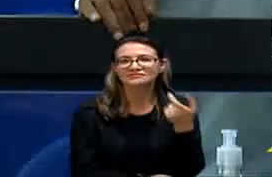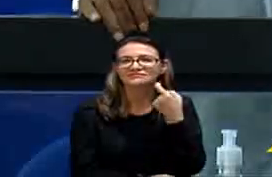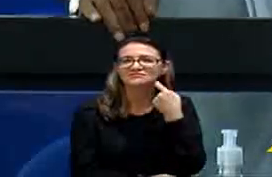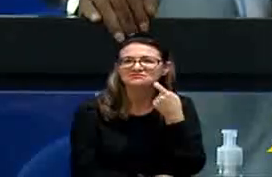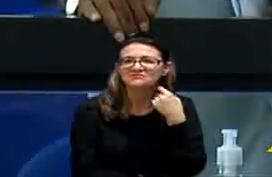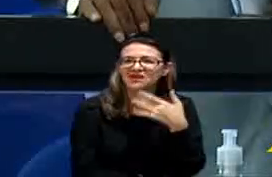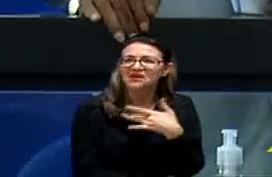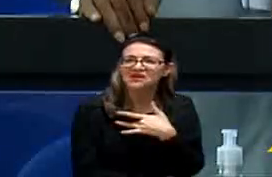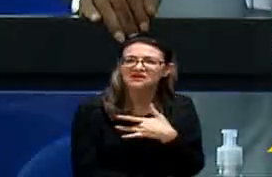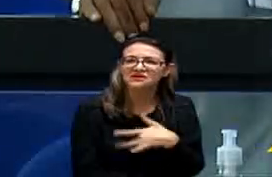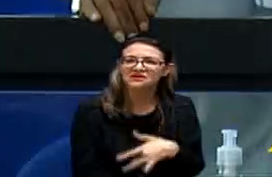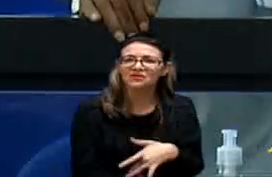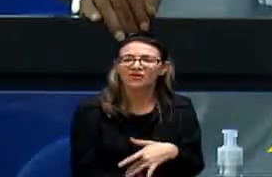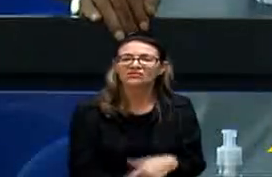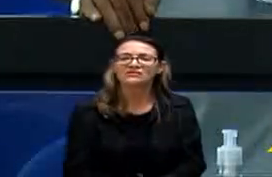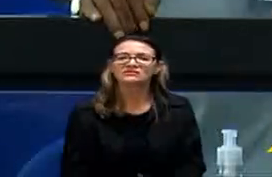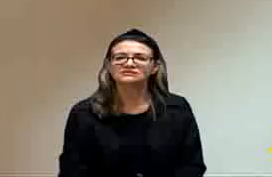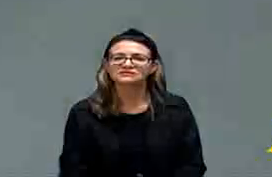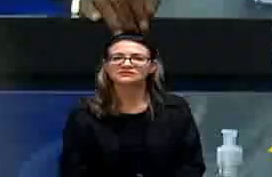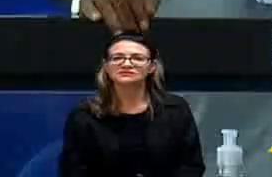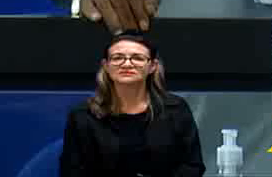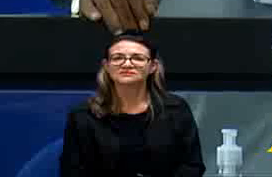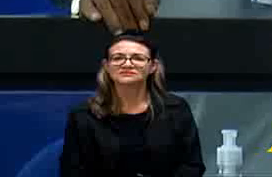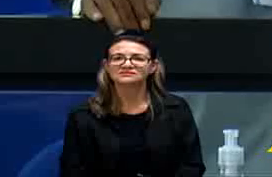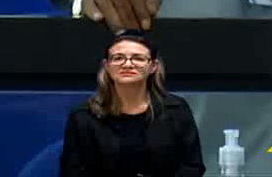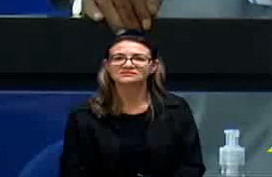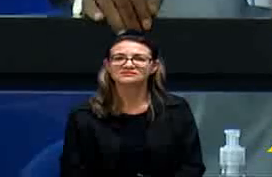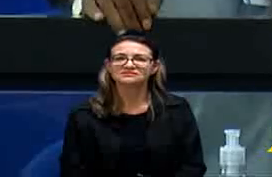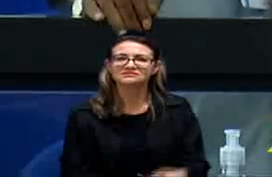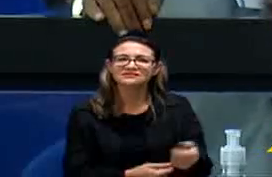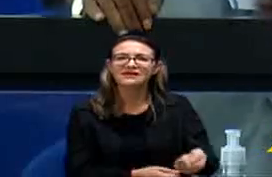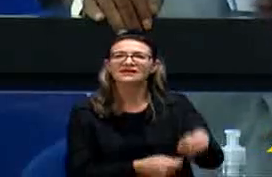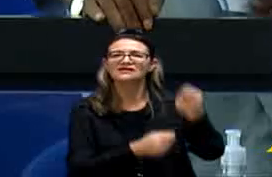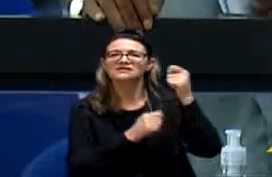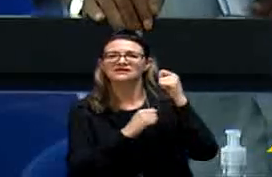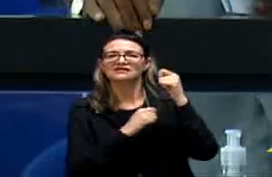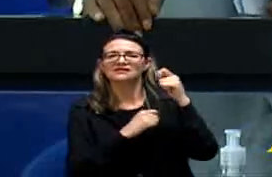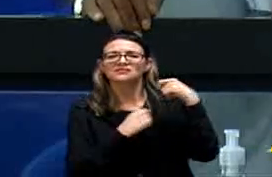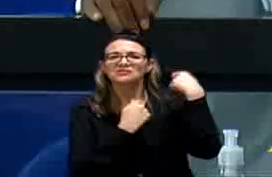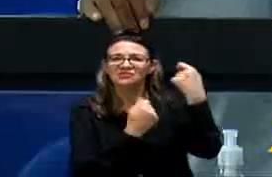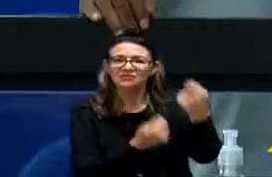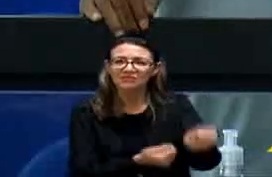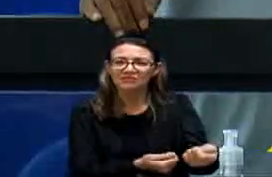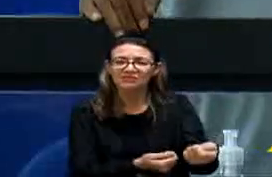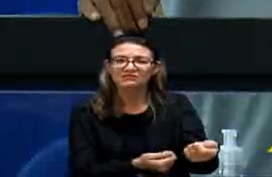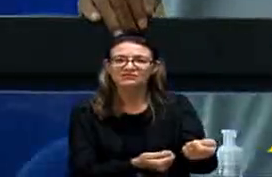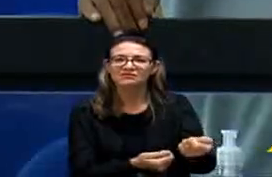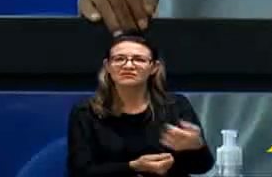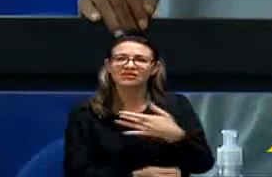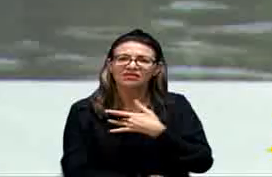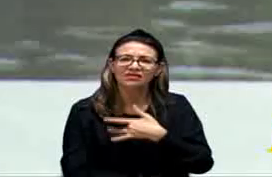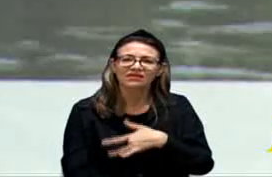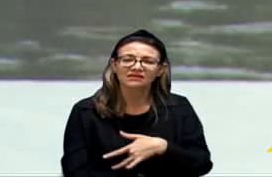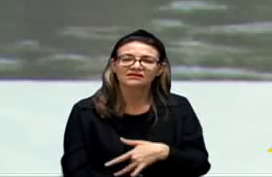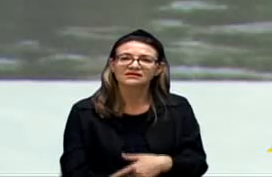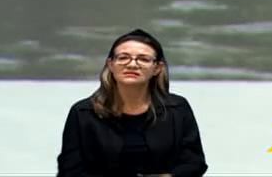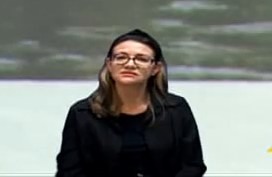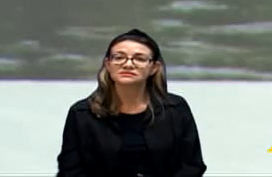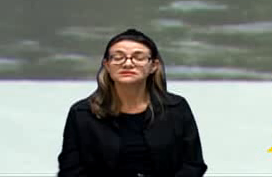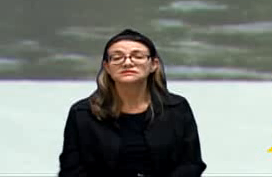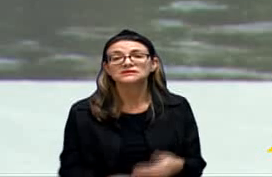enfiar um anzol na boca do peixe depois retirar e por colega na Então mas tem vários tipos tem vários tipos de Anzóis né